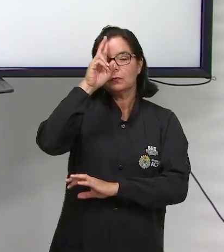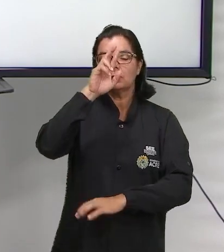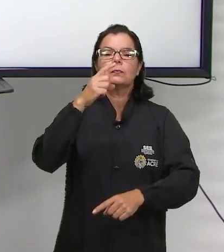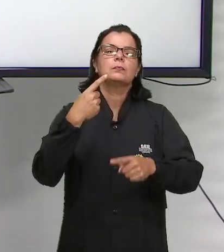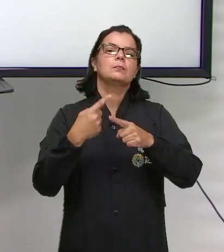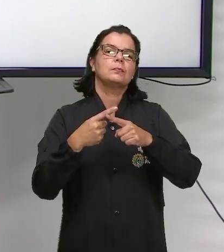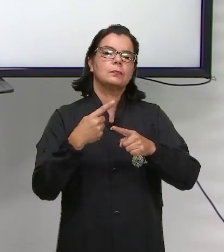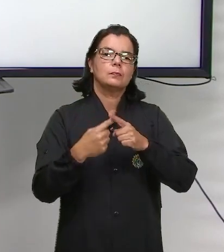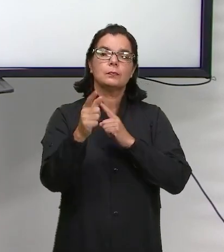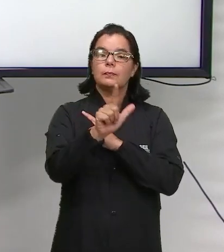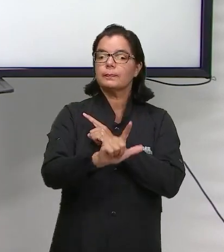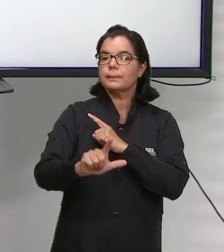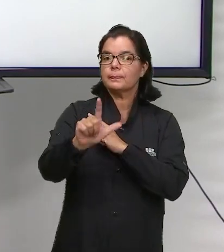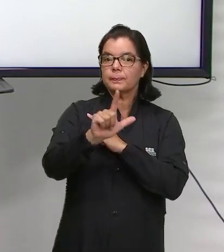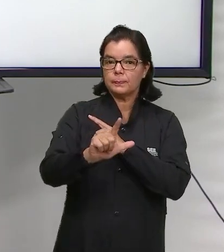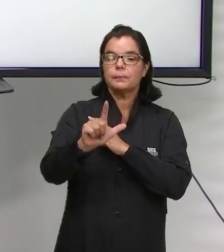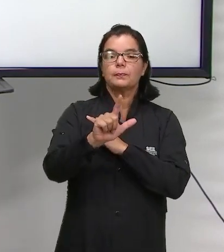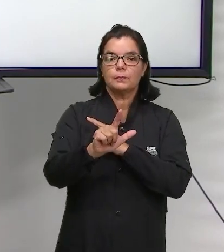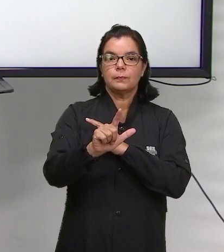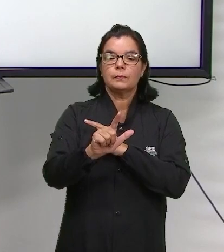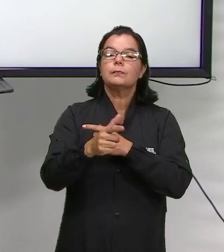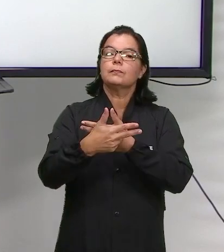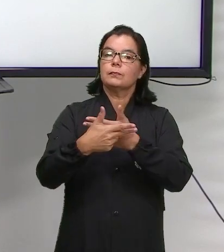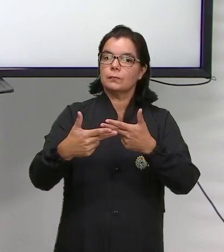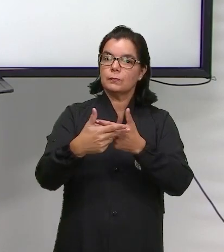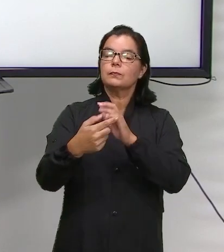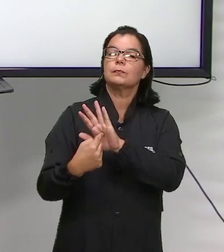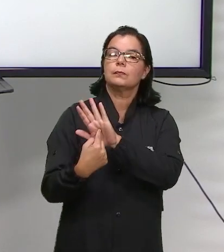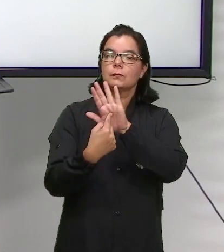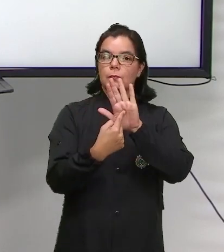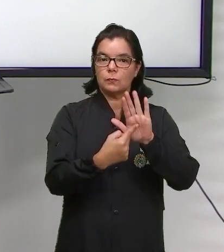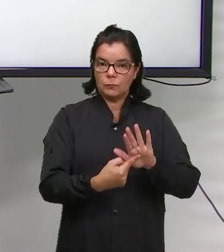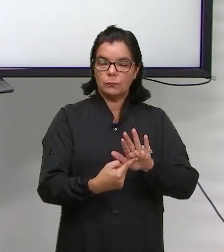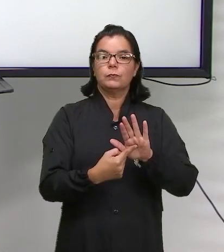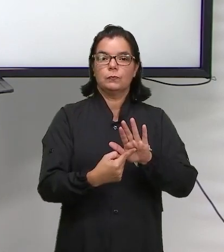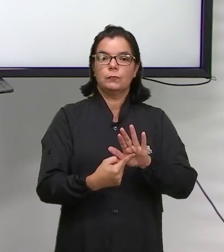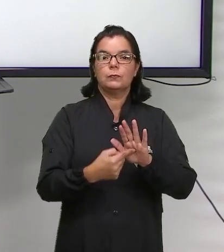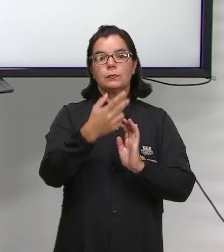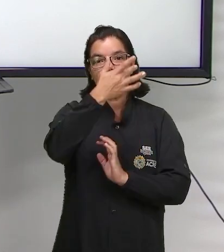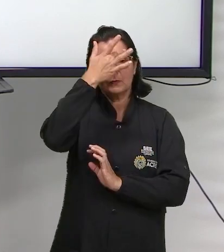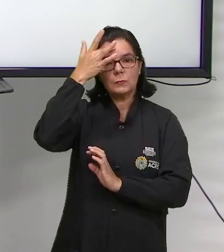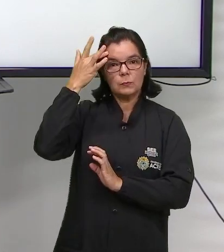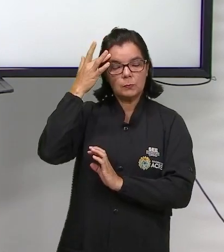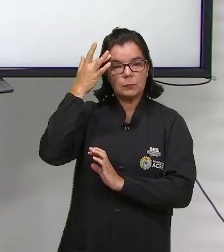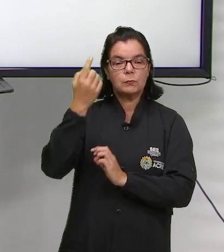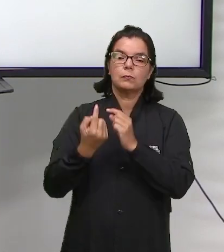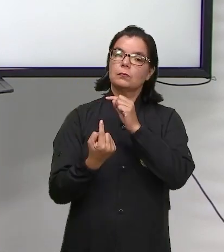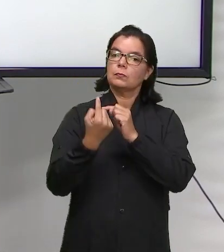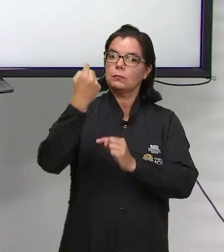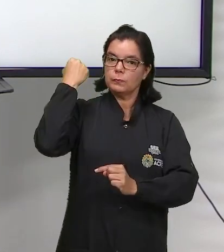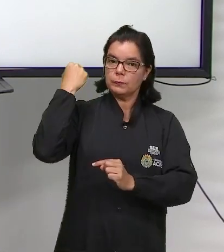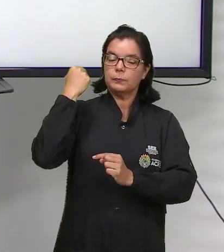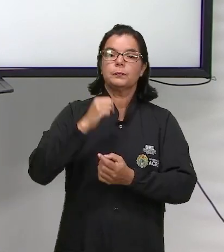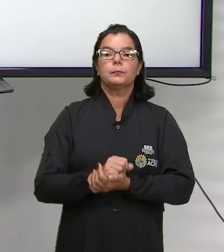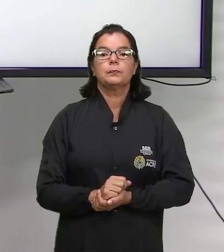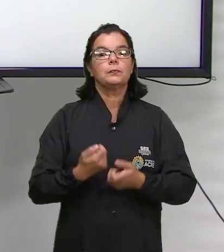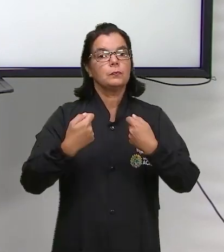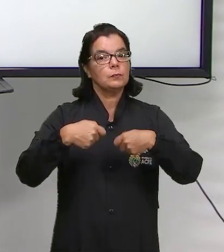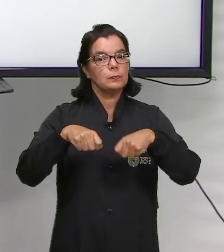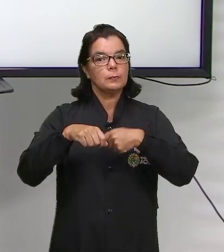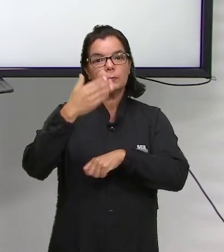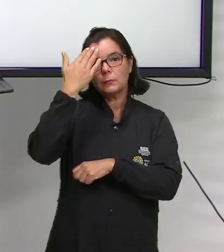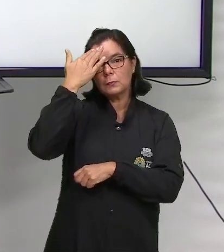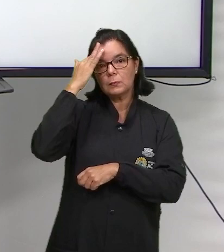pessoal? A literatura ela vai ser uma das manifestações dos indivíduos numa época. Então eu tenho que entender o que